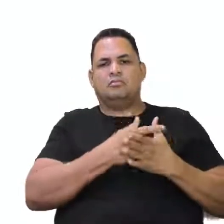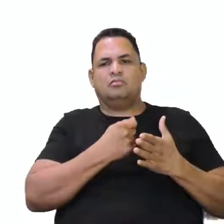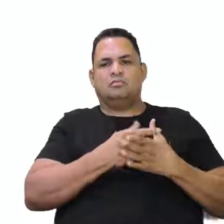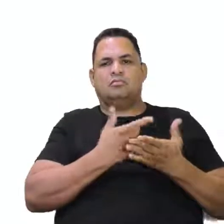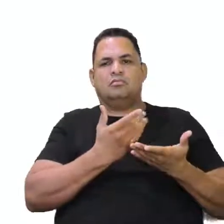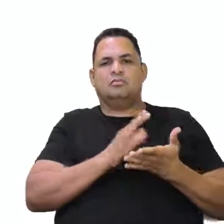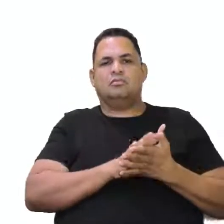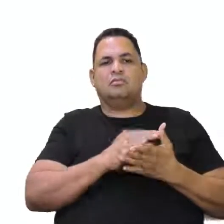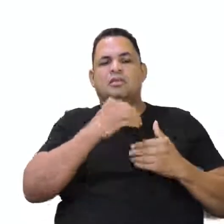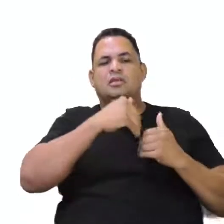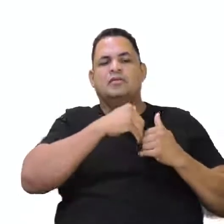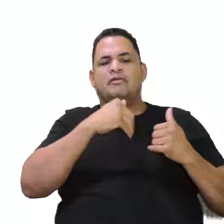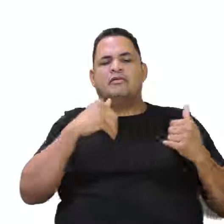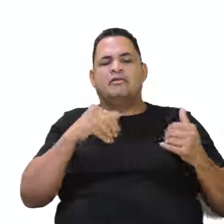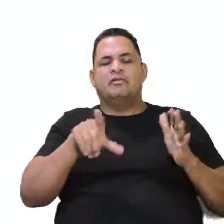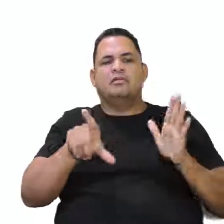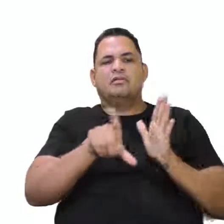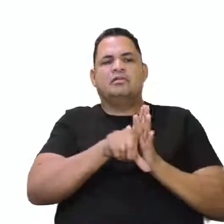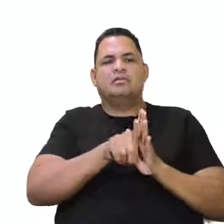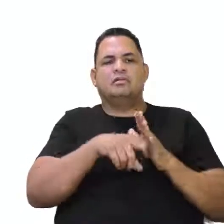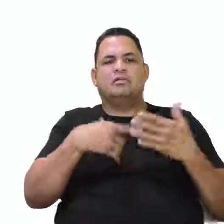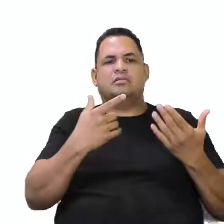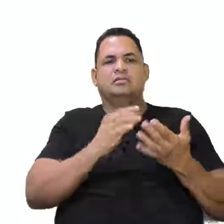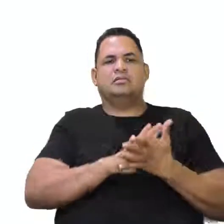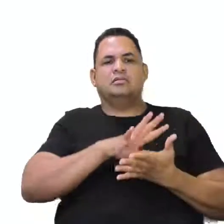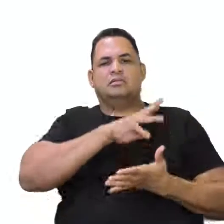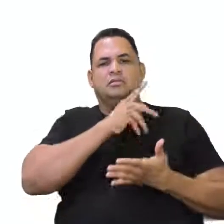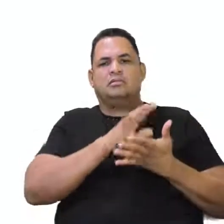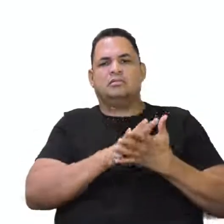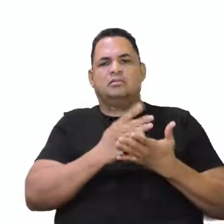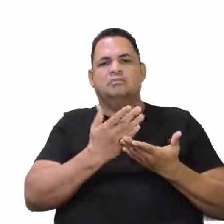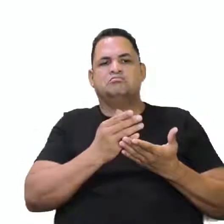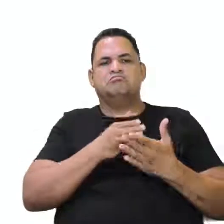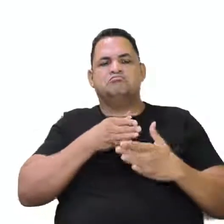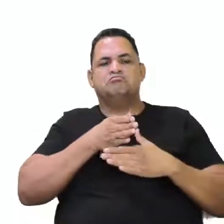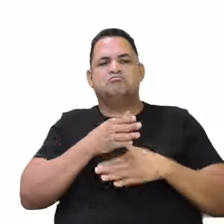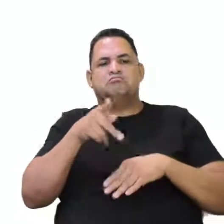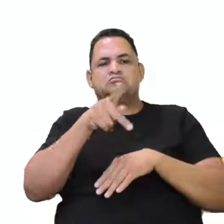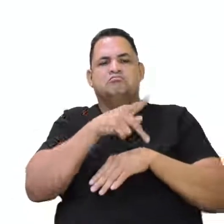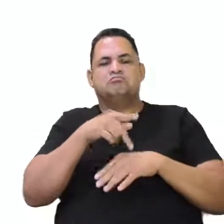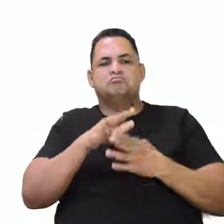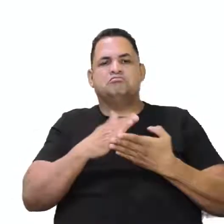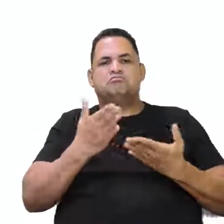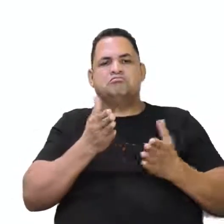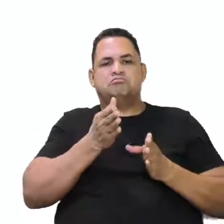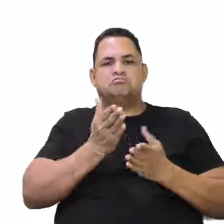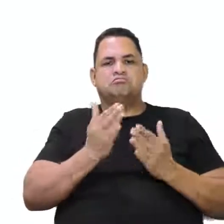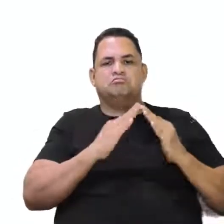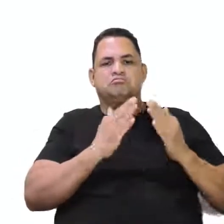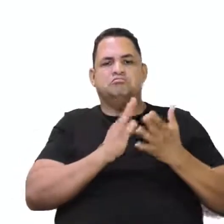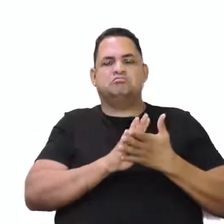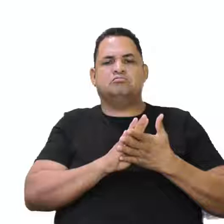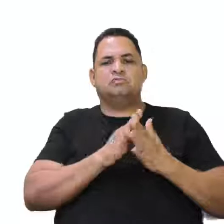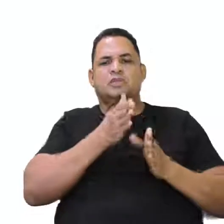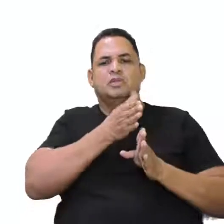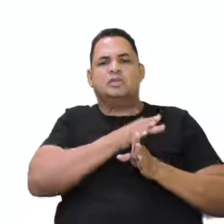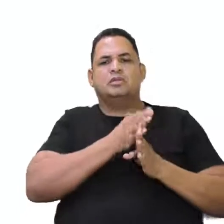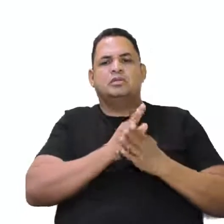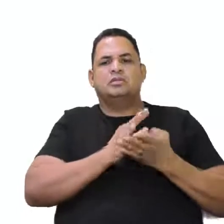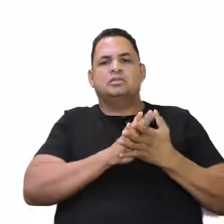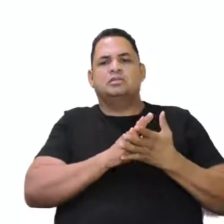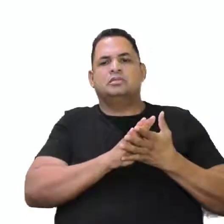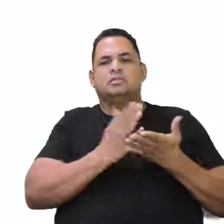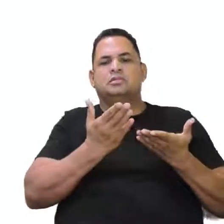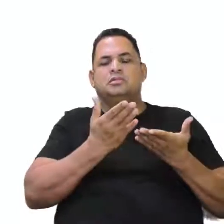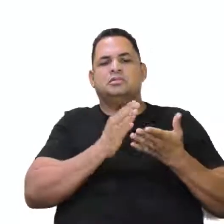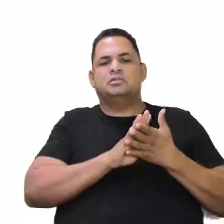comercializada de forma ilegal. Grande parte da fauna silvestre é contrabandeada diretamente para países vizinhos, através das fronteiras